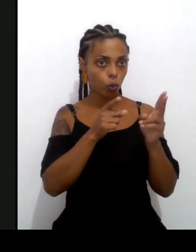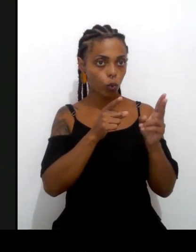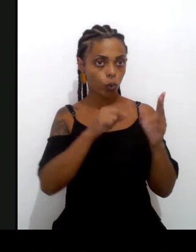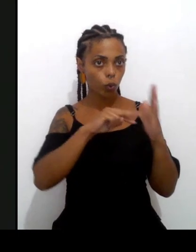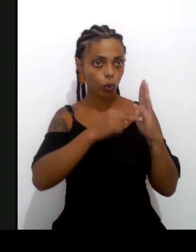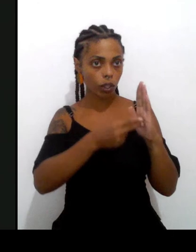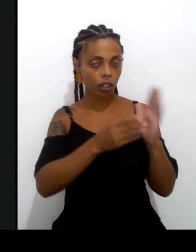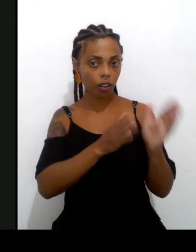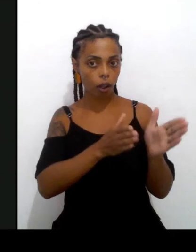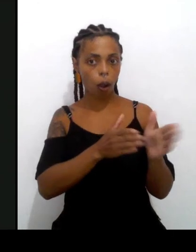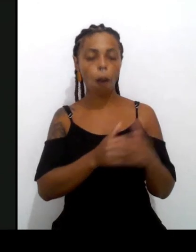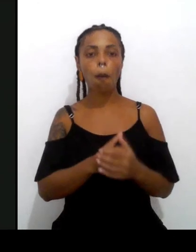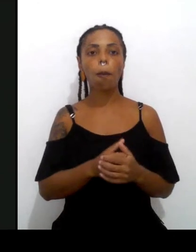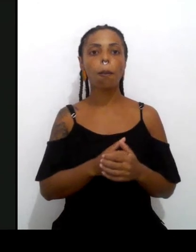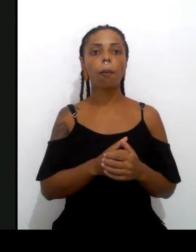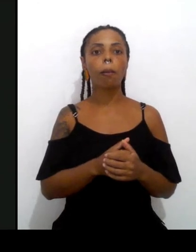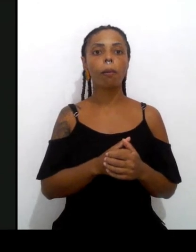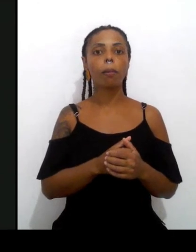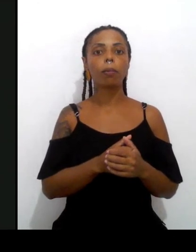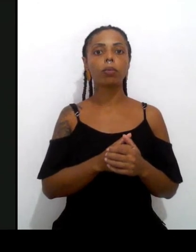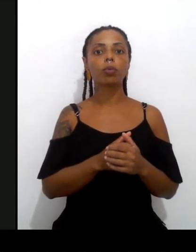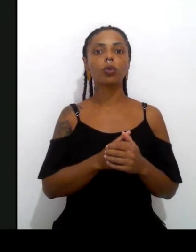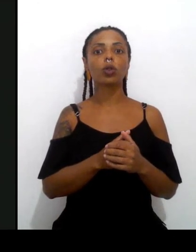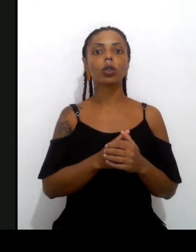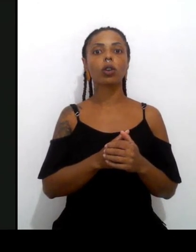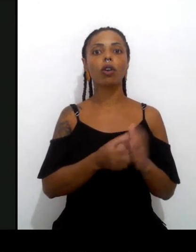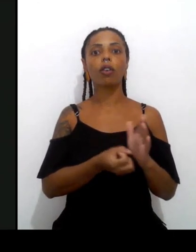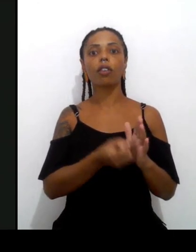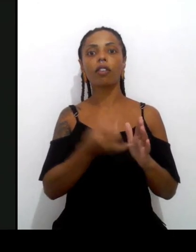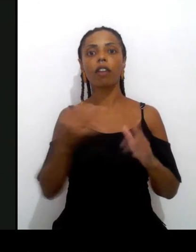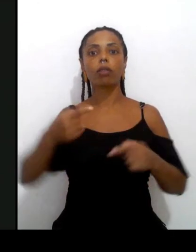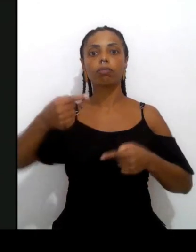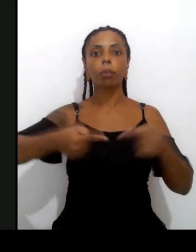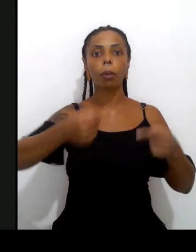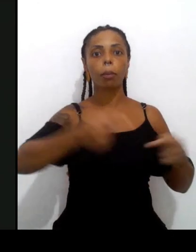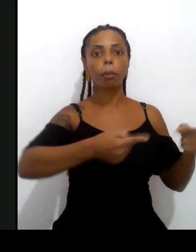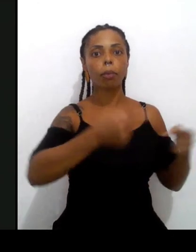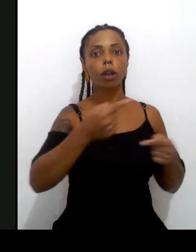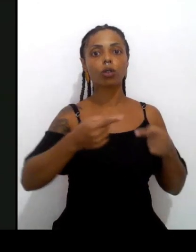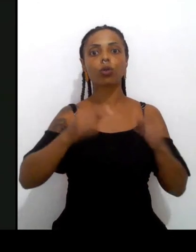conjunto de debates do conceito de